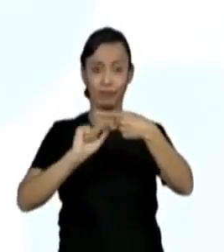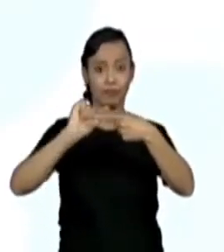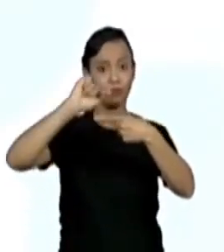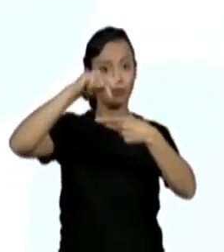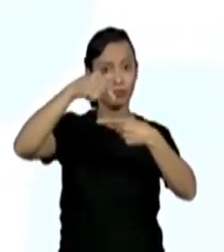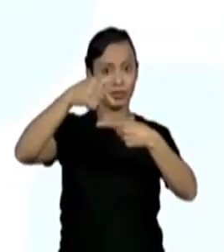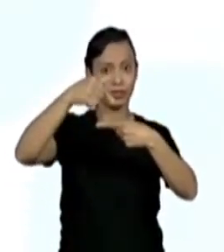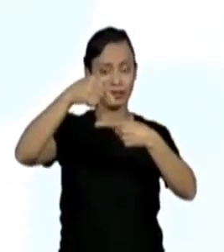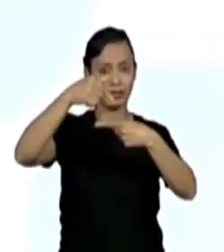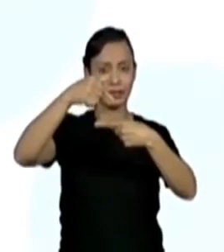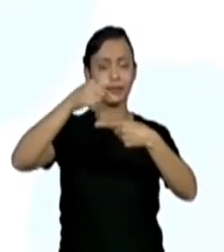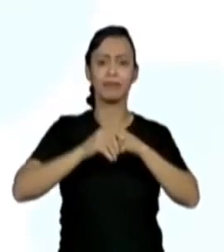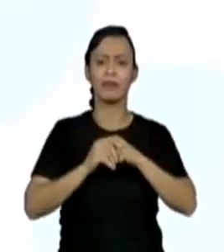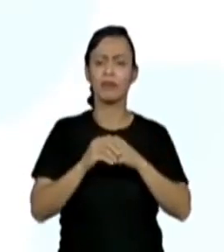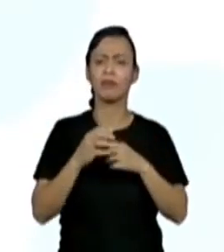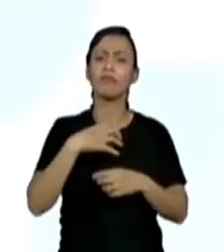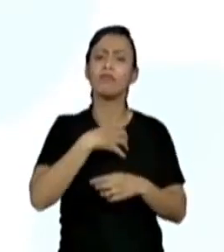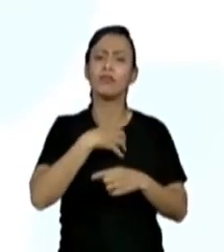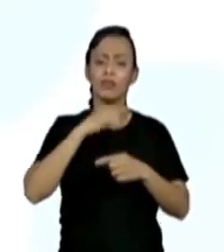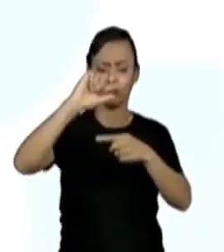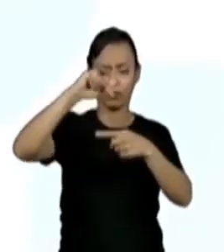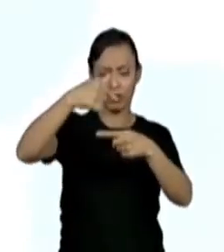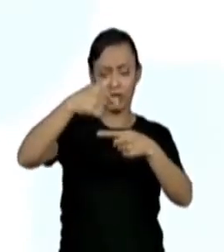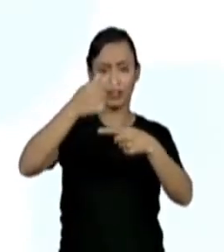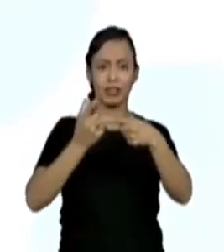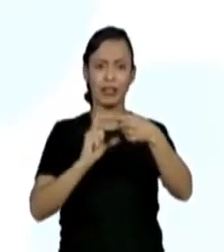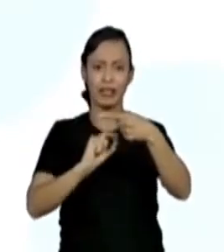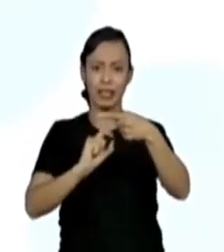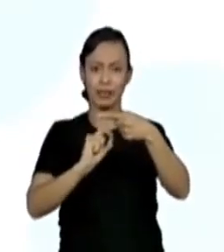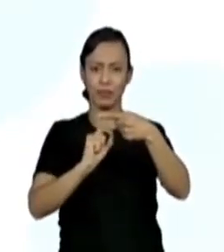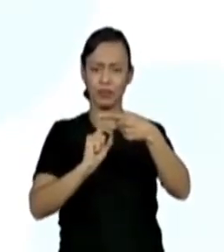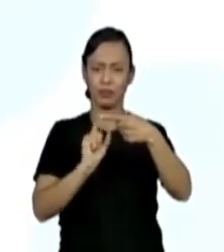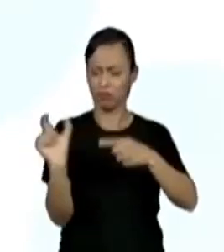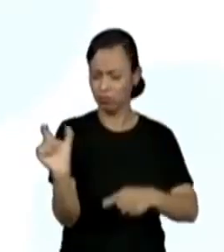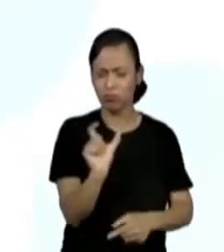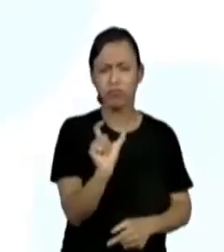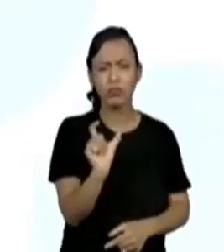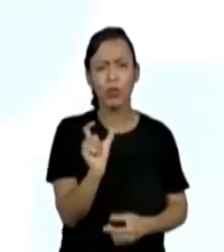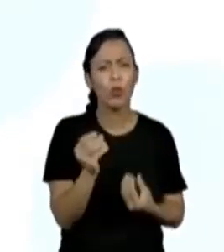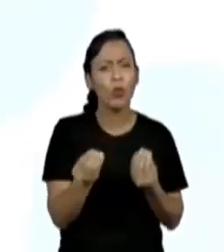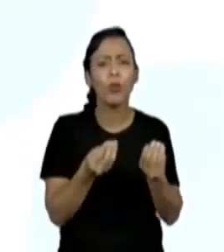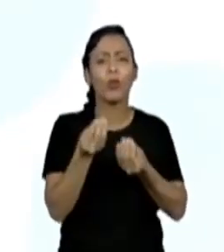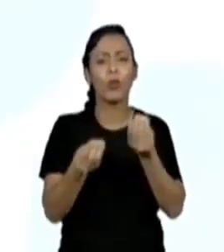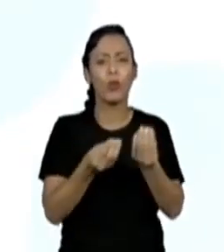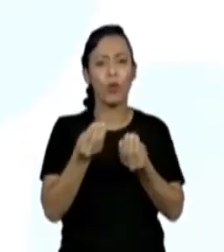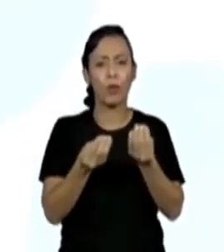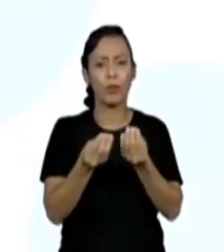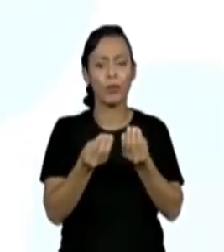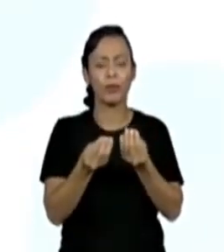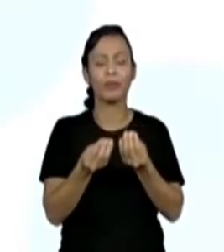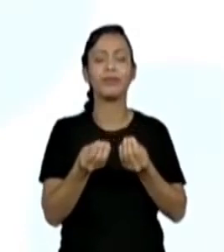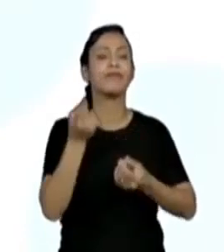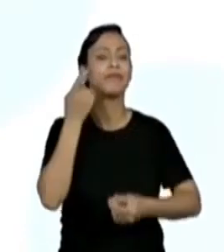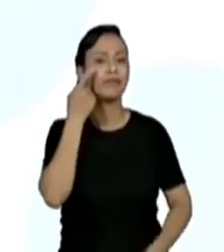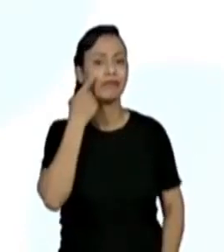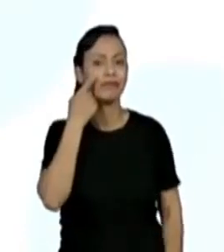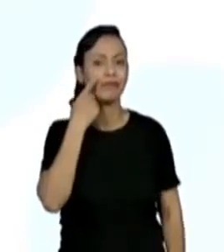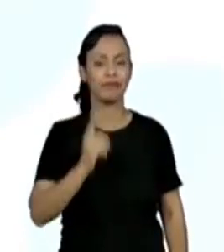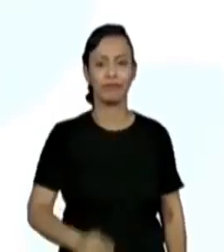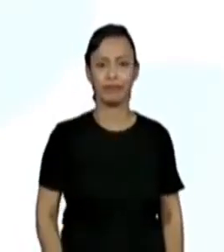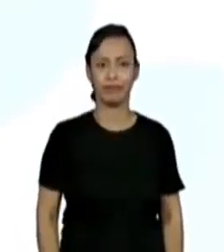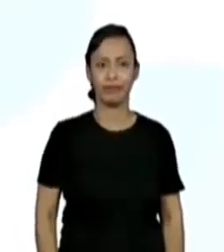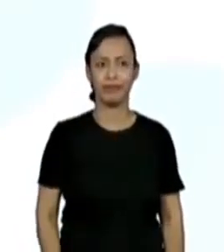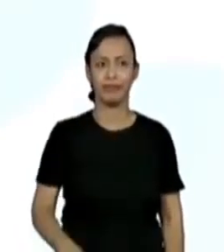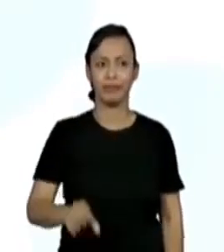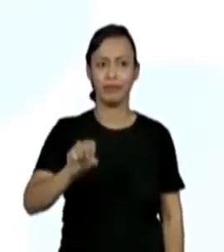que maneira 71 vamos vamos escrever também por extenso a fração da parte não pintada